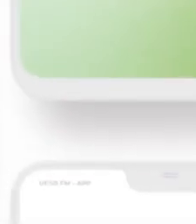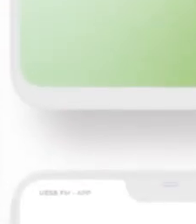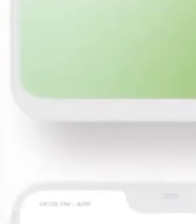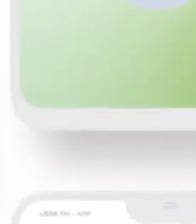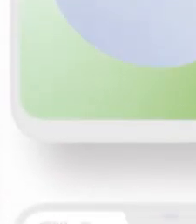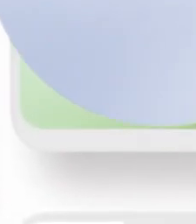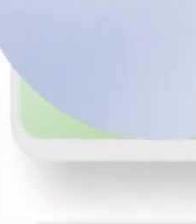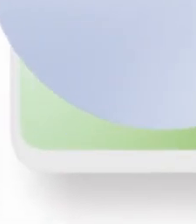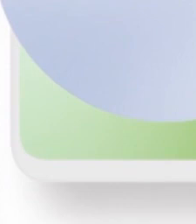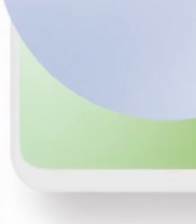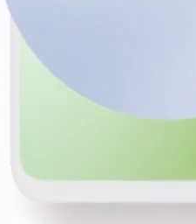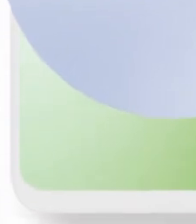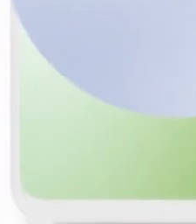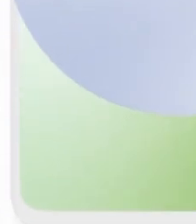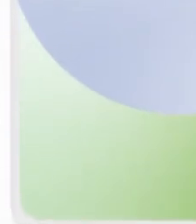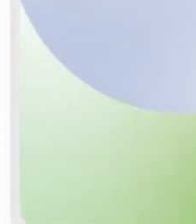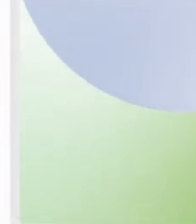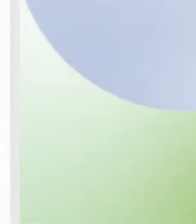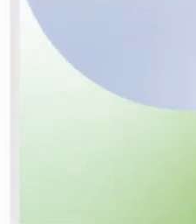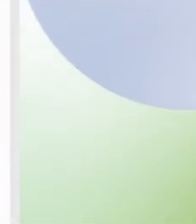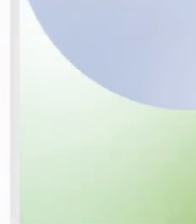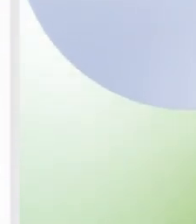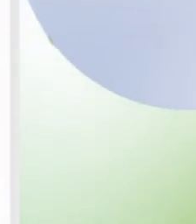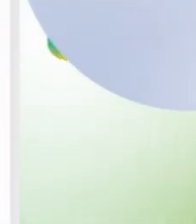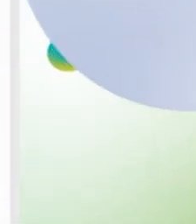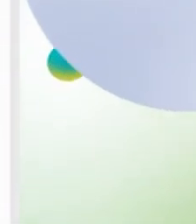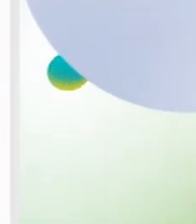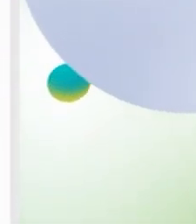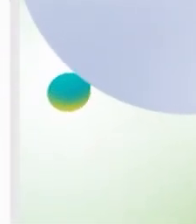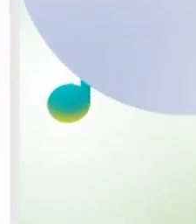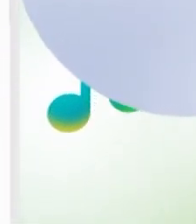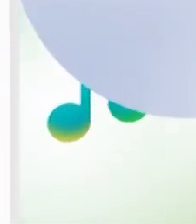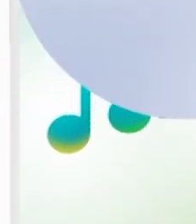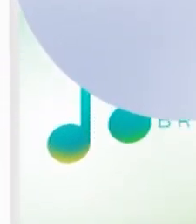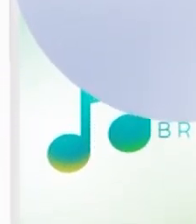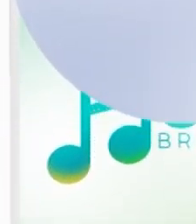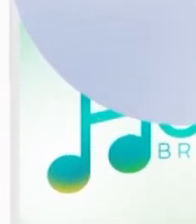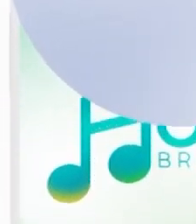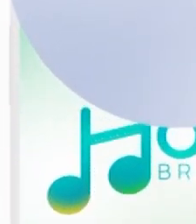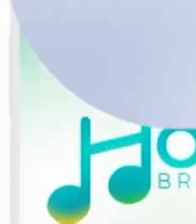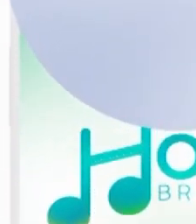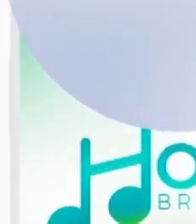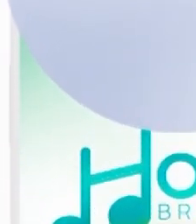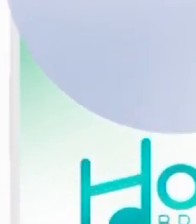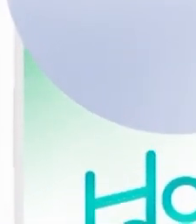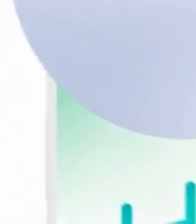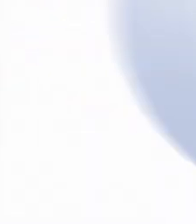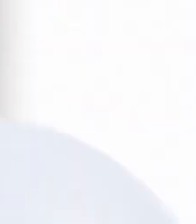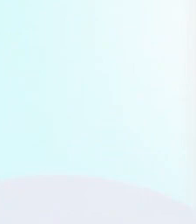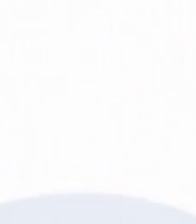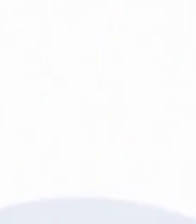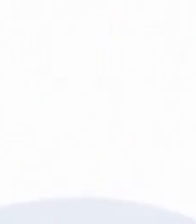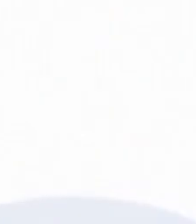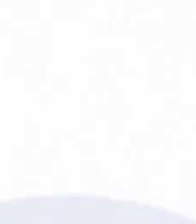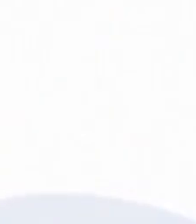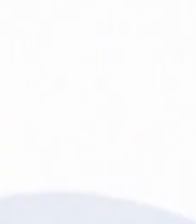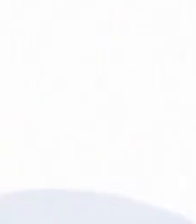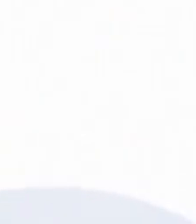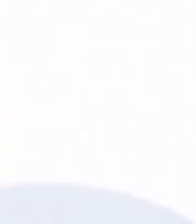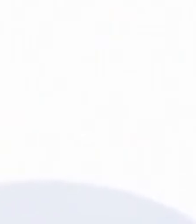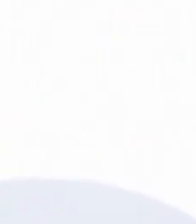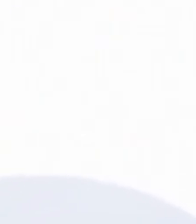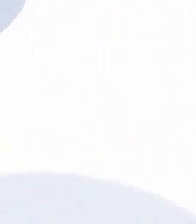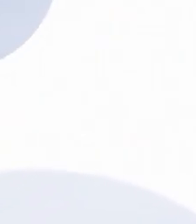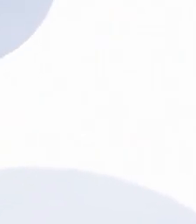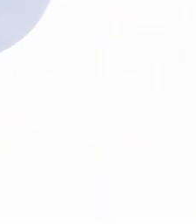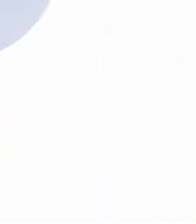A partir de agora, você vai poder acompanhar a nossa programação ao vivo, de onde estiver e na hora que quiser, com o